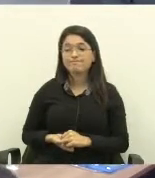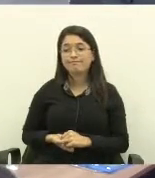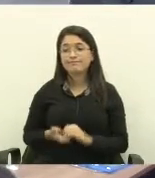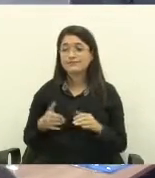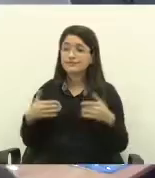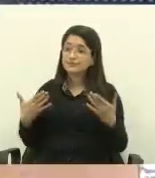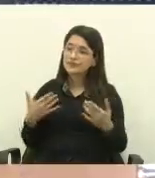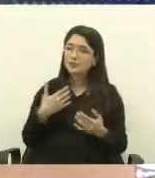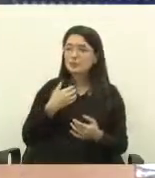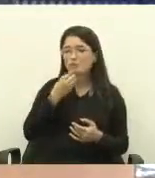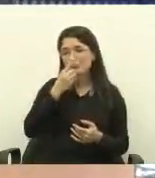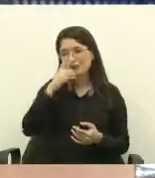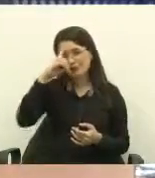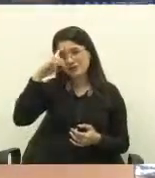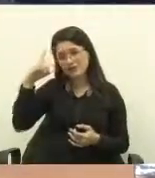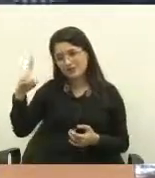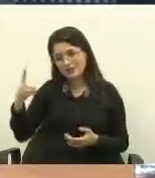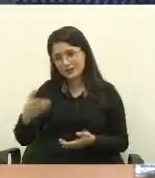Bom dia.